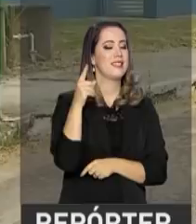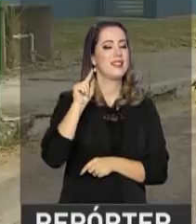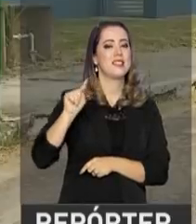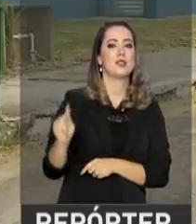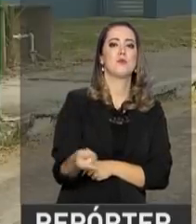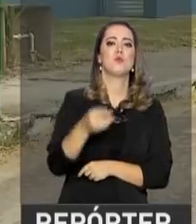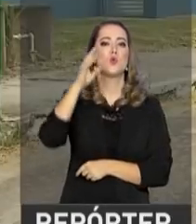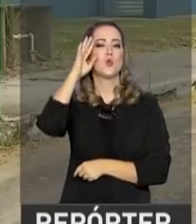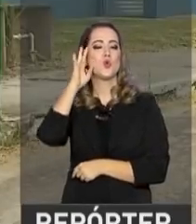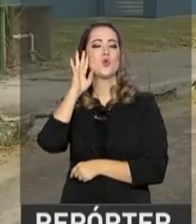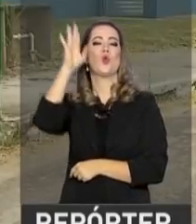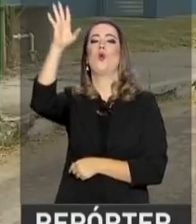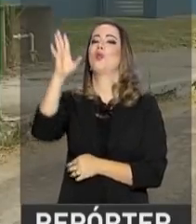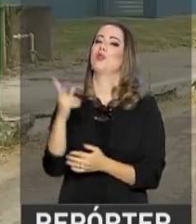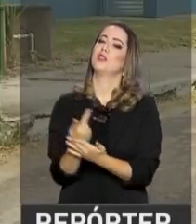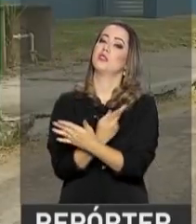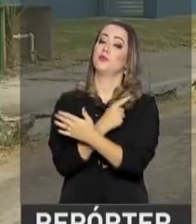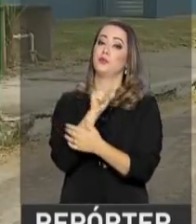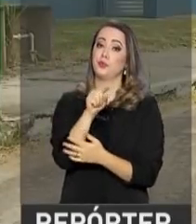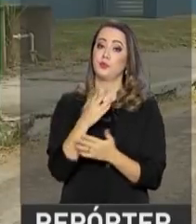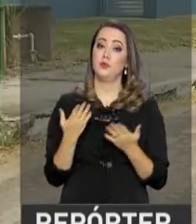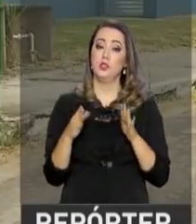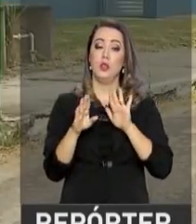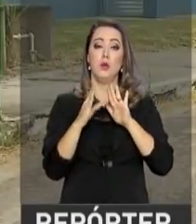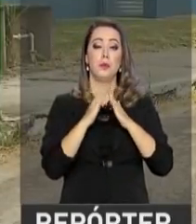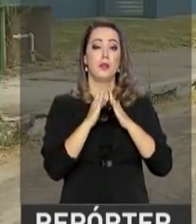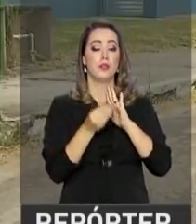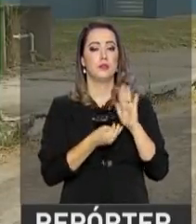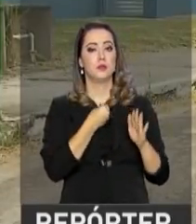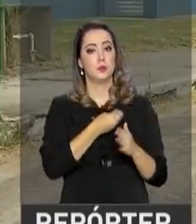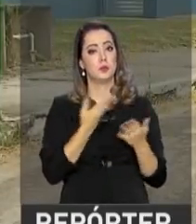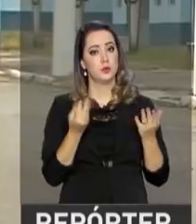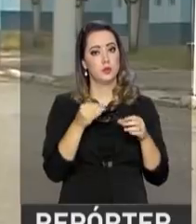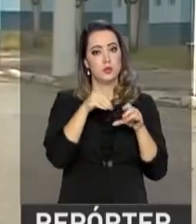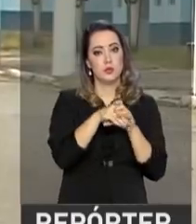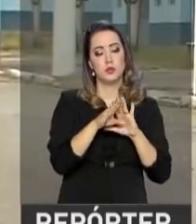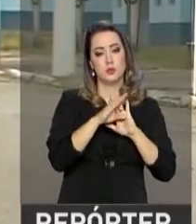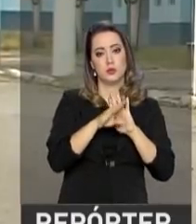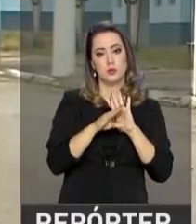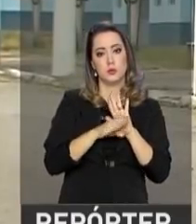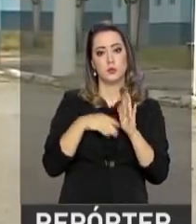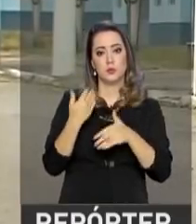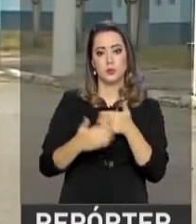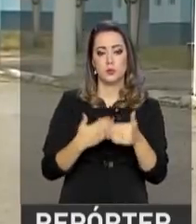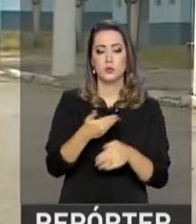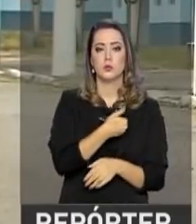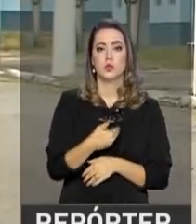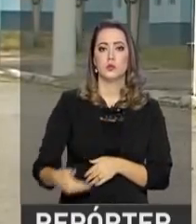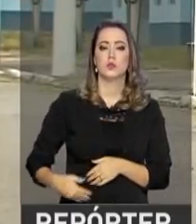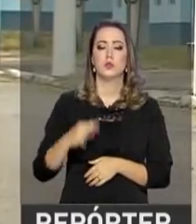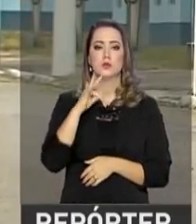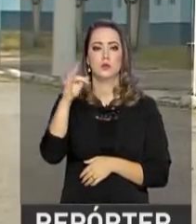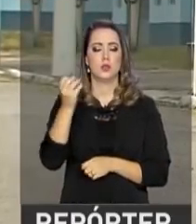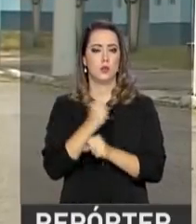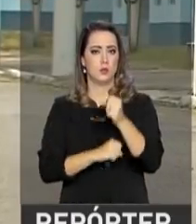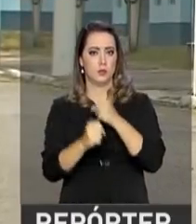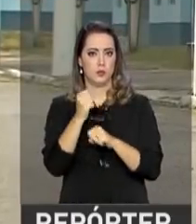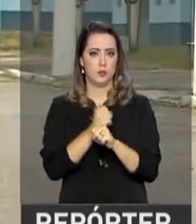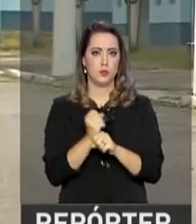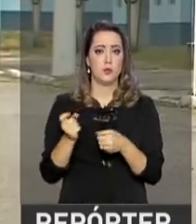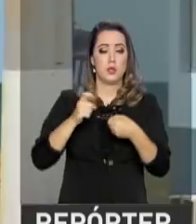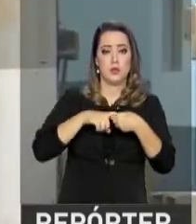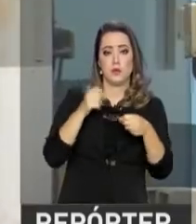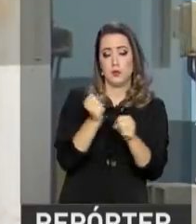famílias o minha casa minha vida integra o programa agora sá lançado pelo governo federal ano passado para